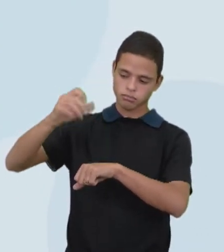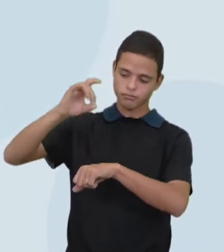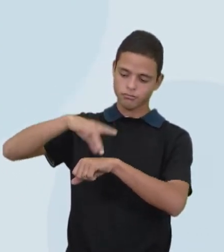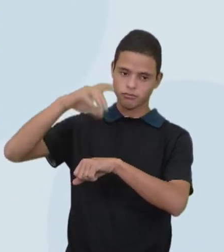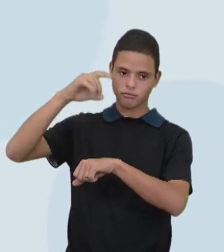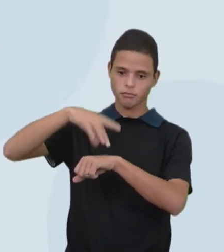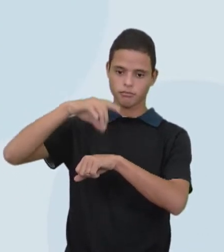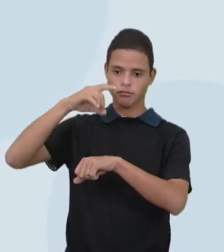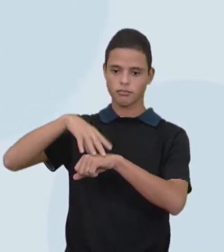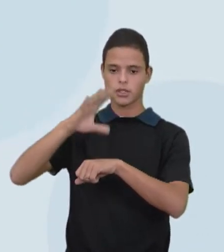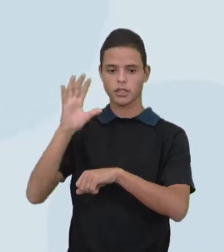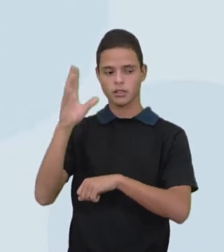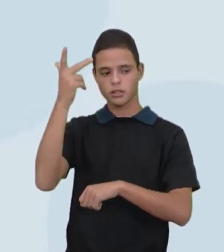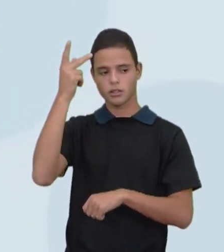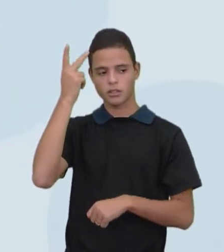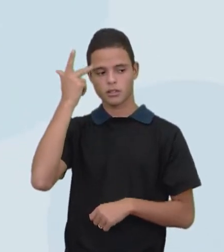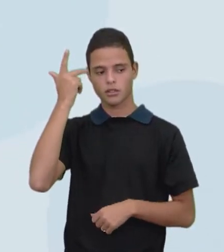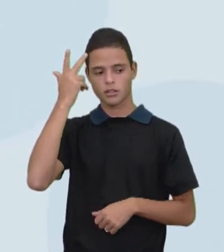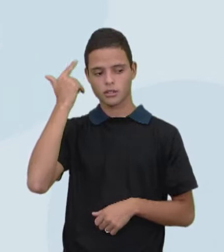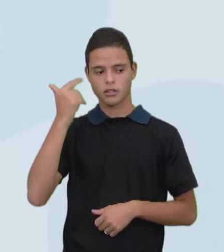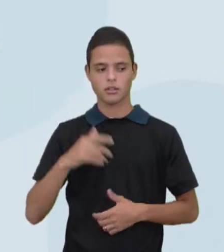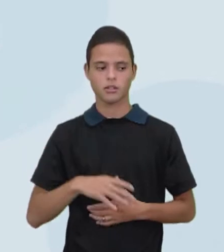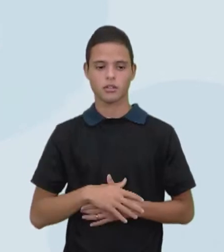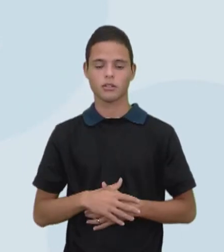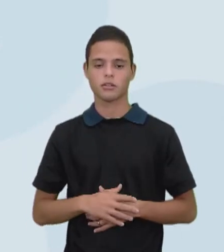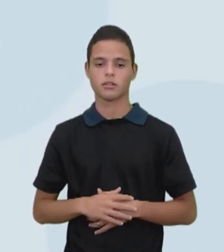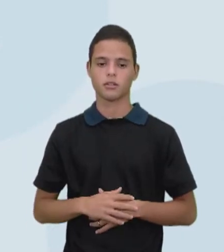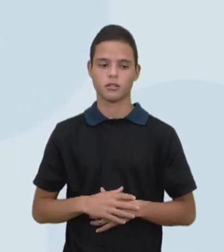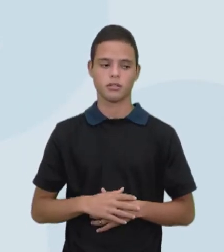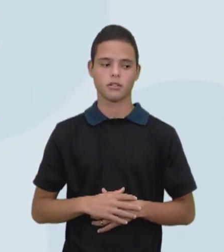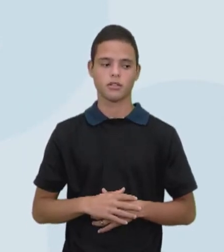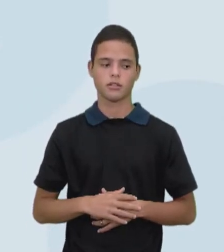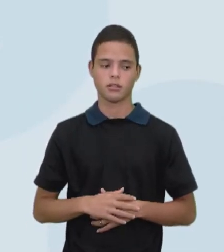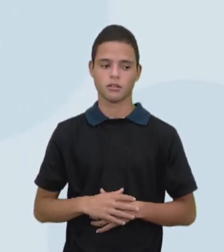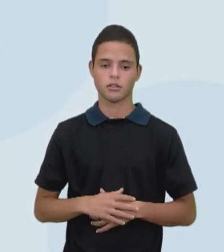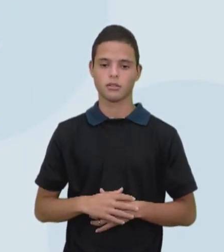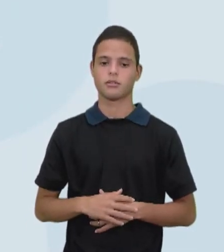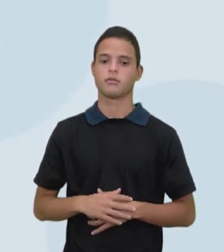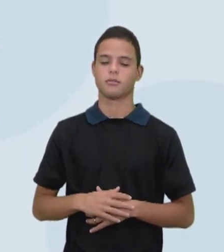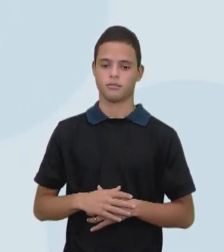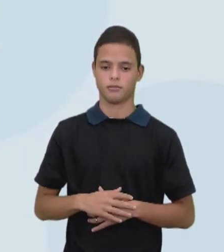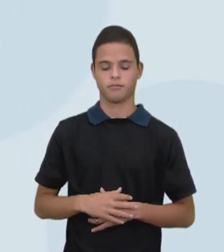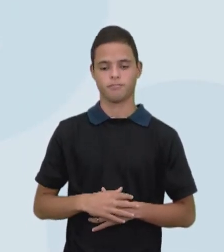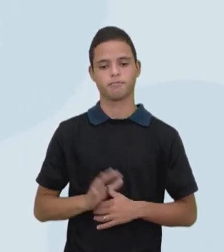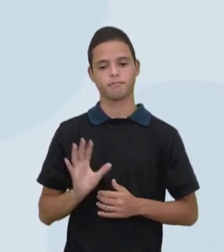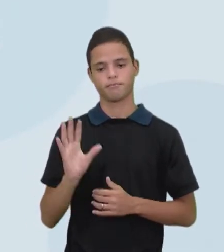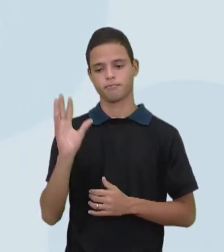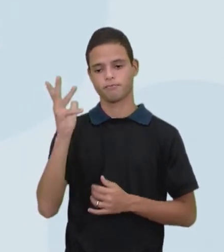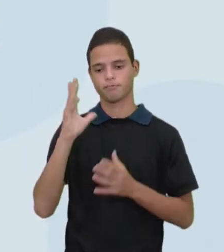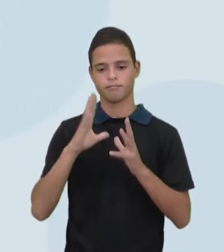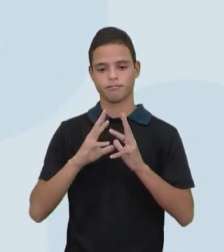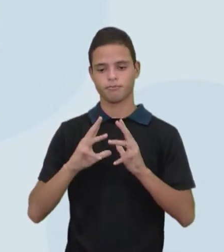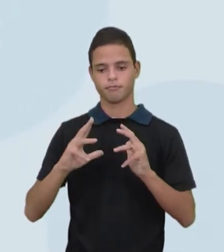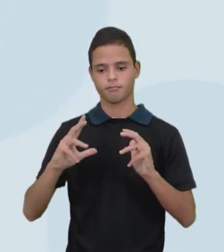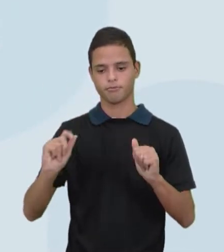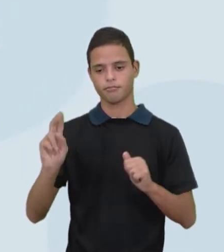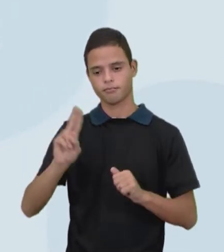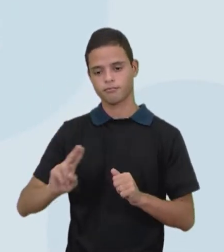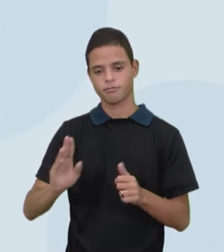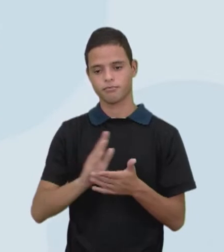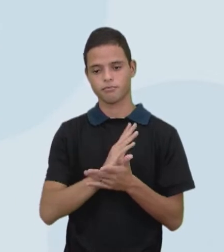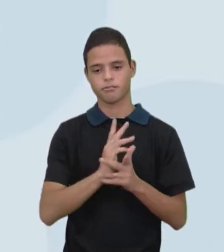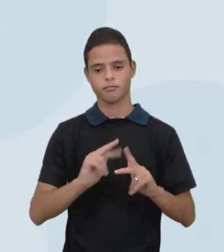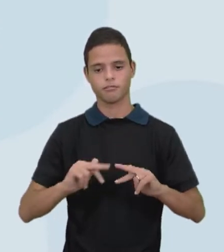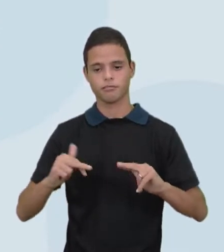né, num lugar para que ocorra a decomposição. Neste caso aqui a gente vai usar micro-organismos,